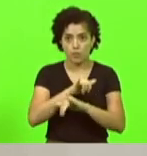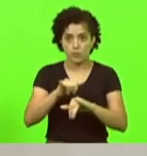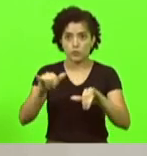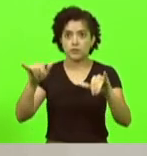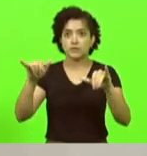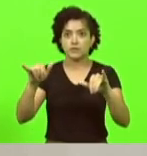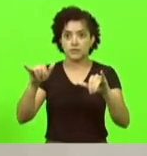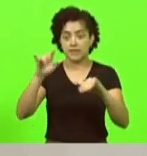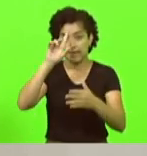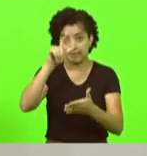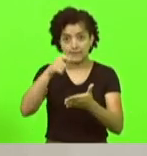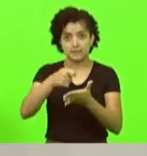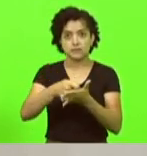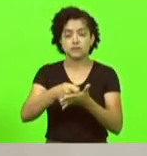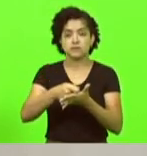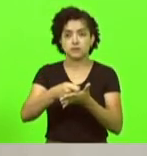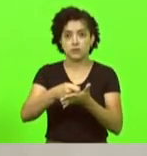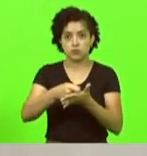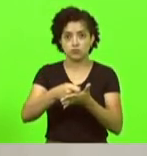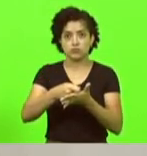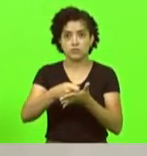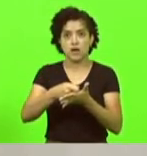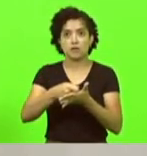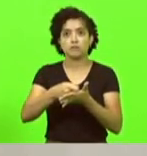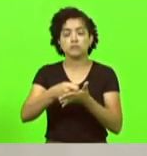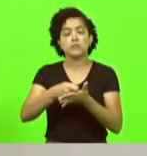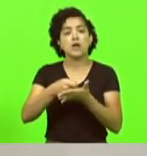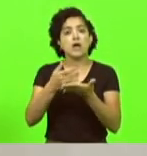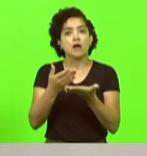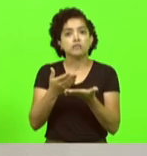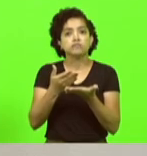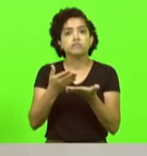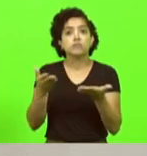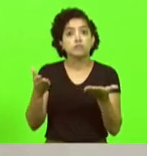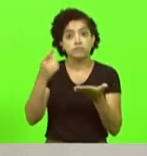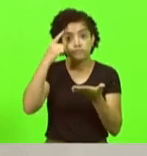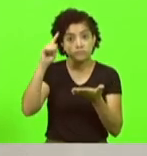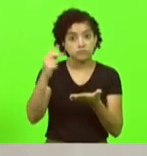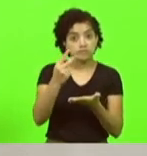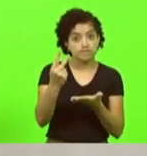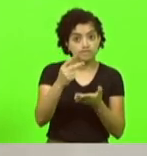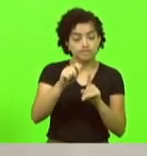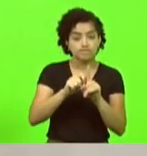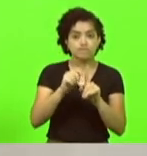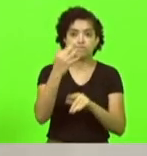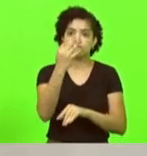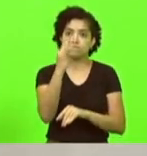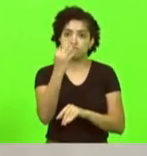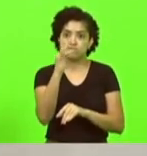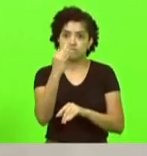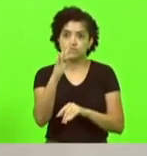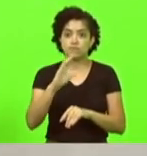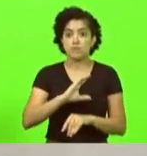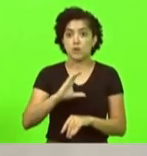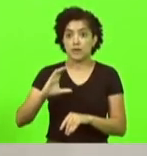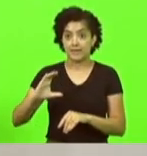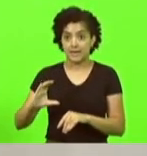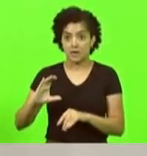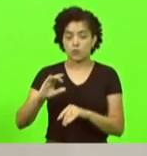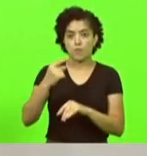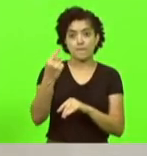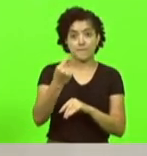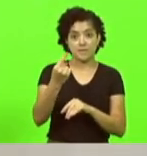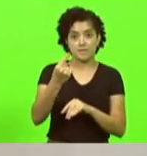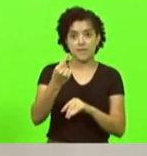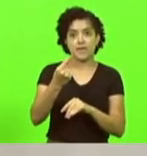excelência' decisão que tomei em renunciar a contar de Dois de Fevereiro de 2022 ao cargo de primeiro